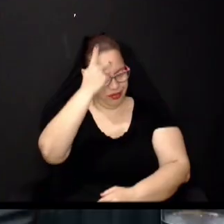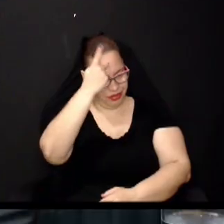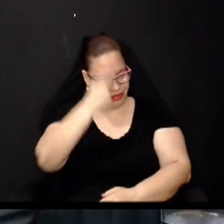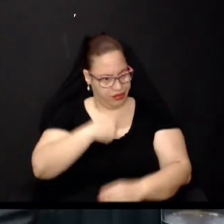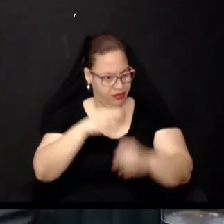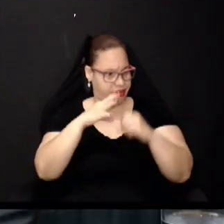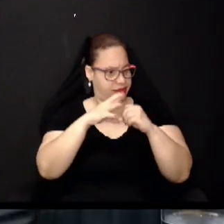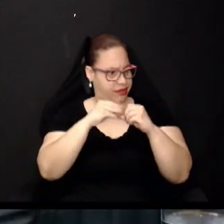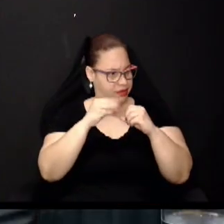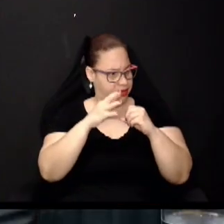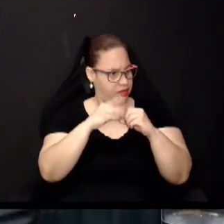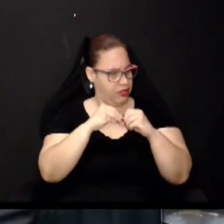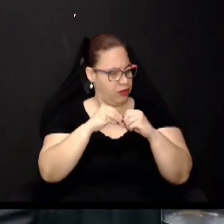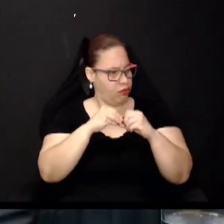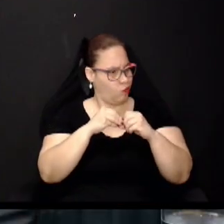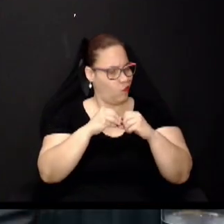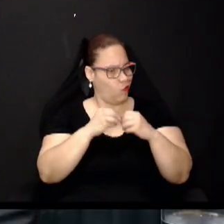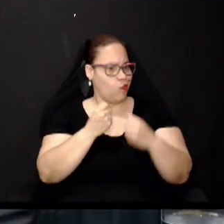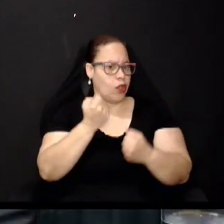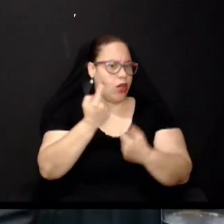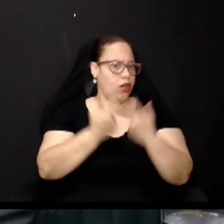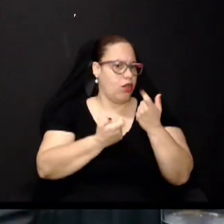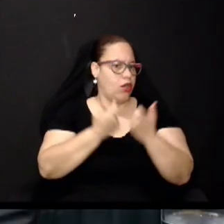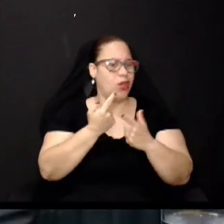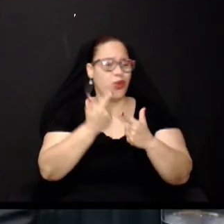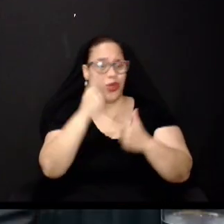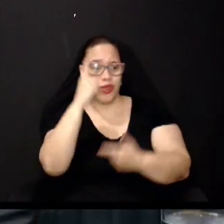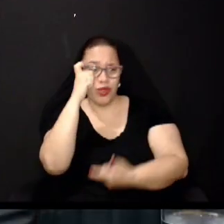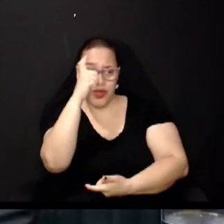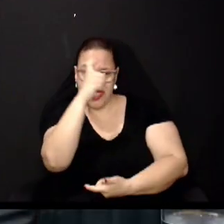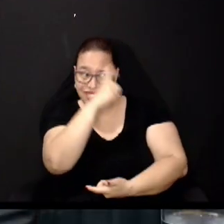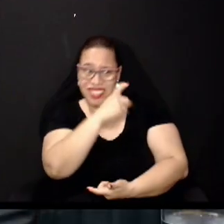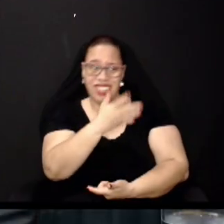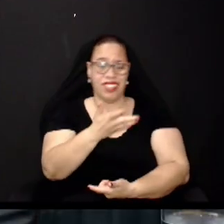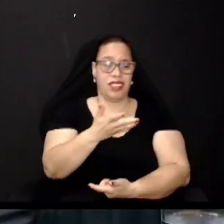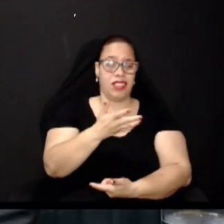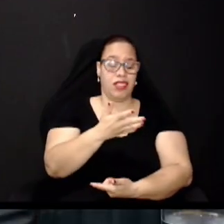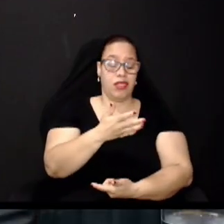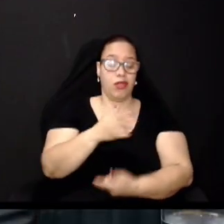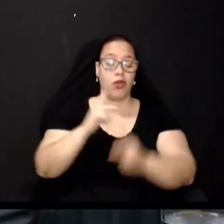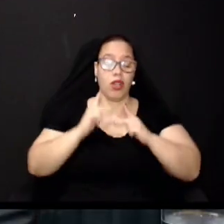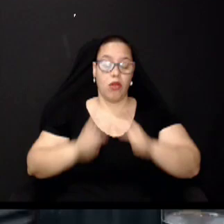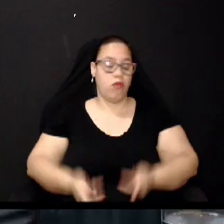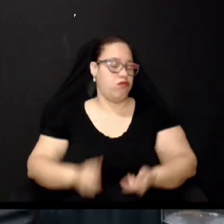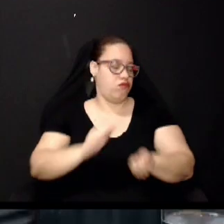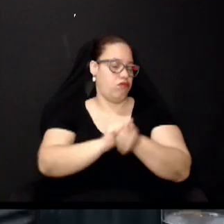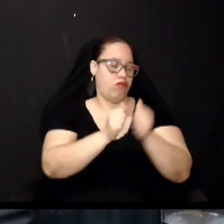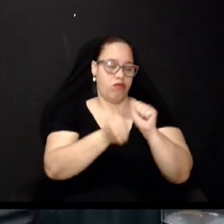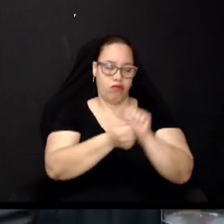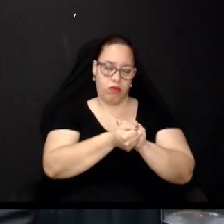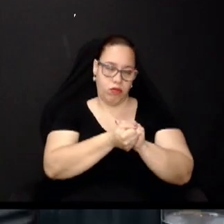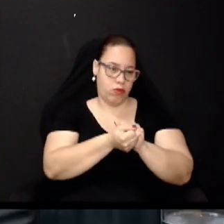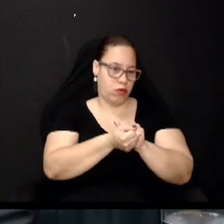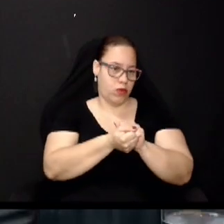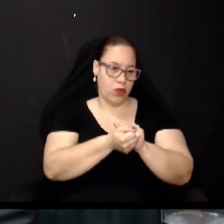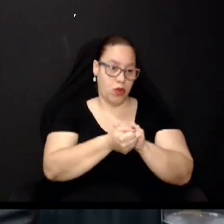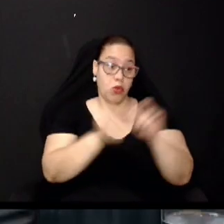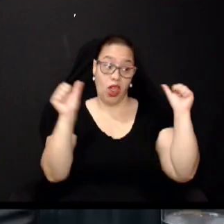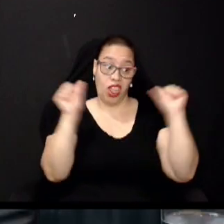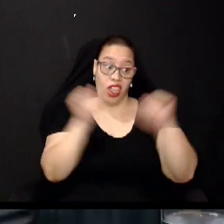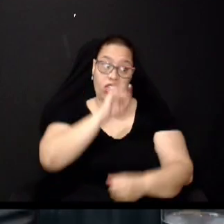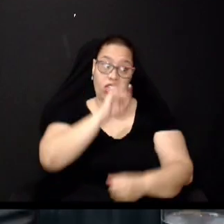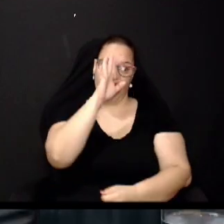suas questões. O ser humano é altamente adaptável, até mesmo a situações muito ruins. É verdade.